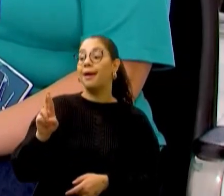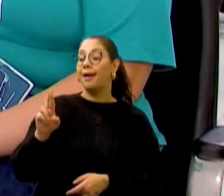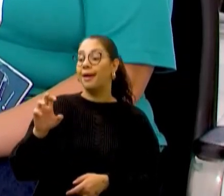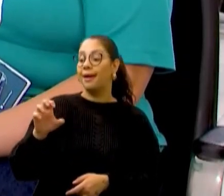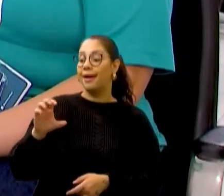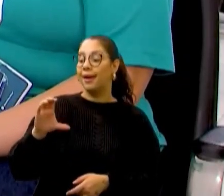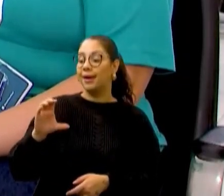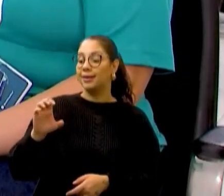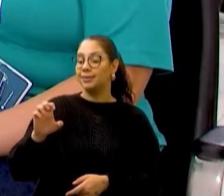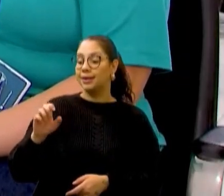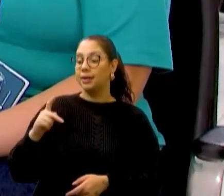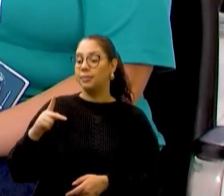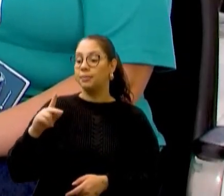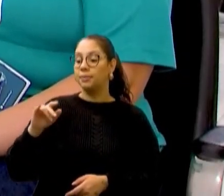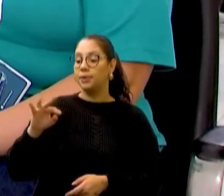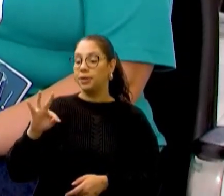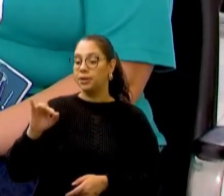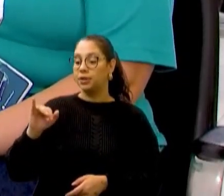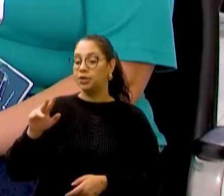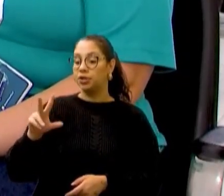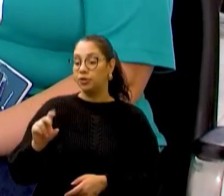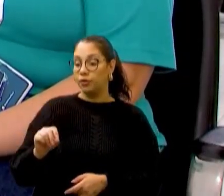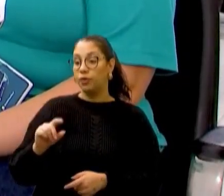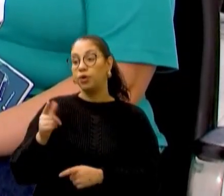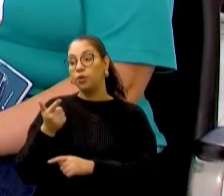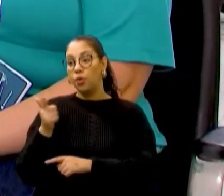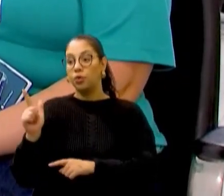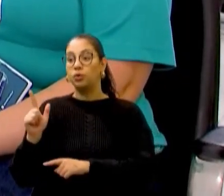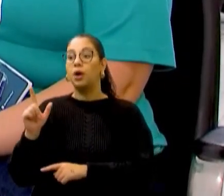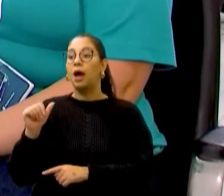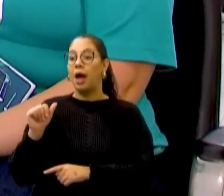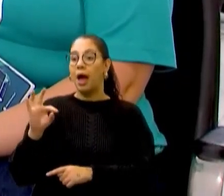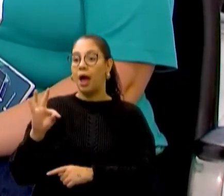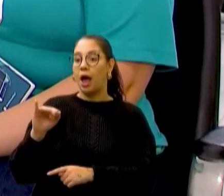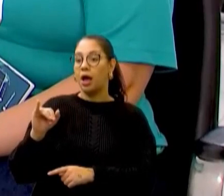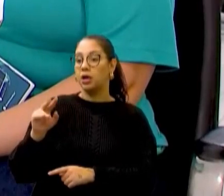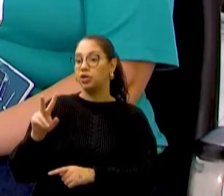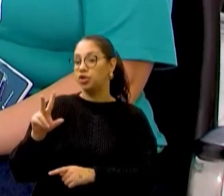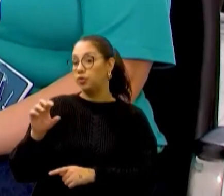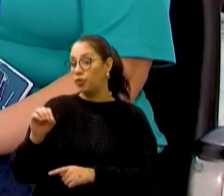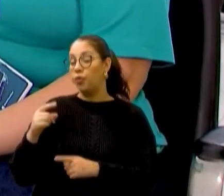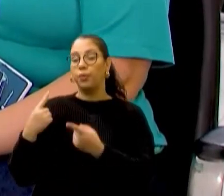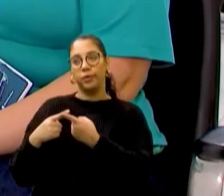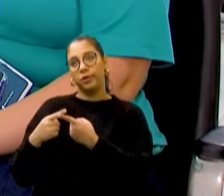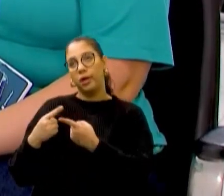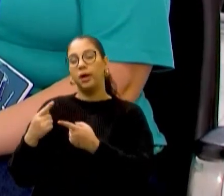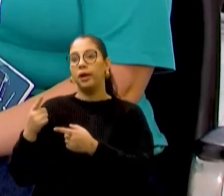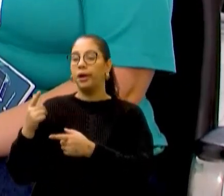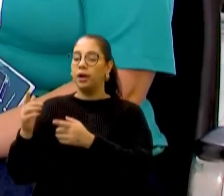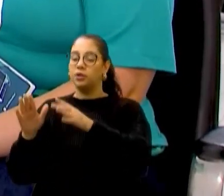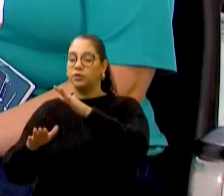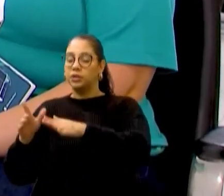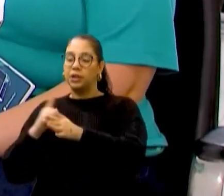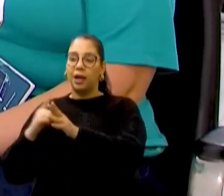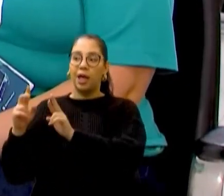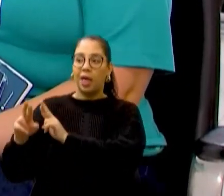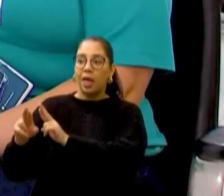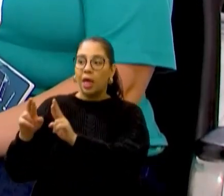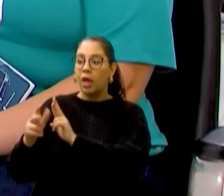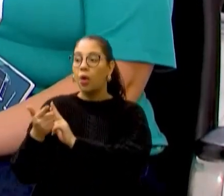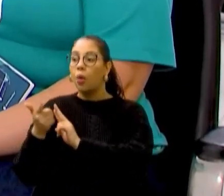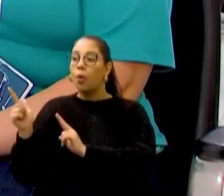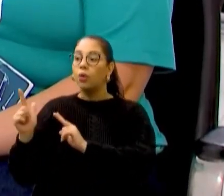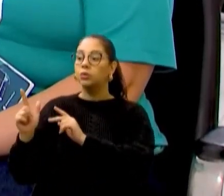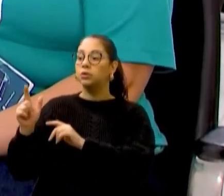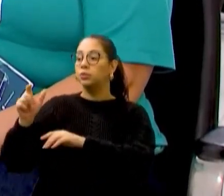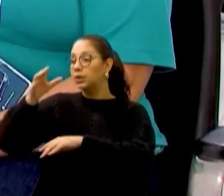obviamente Em algumas situações temos que trabalhar ativamente que envolve algum representante algum algum